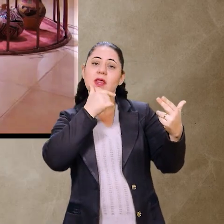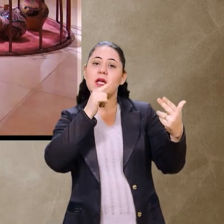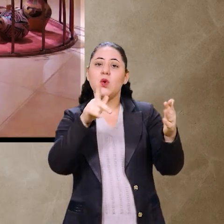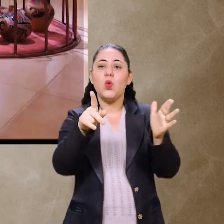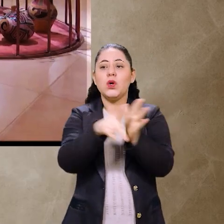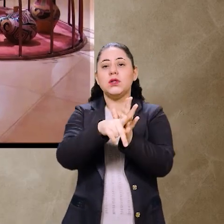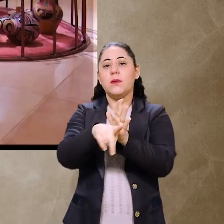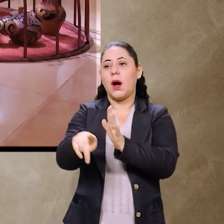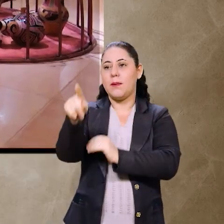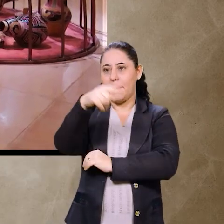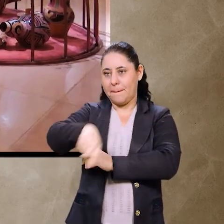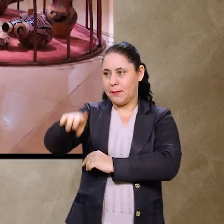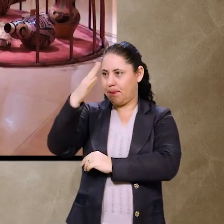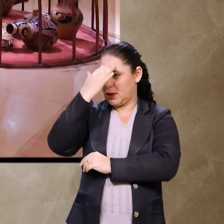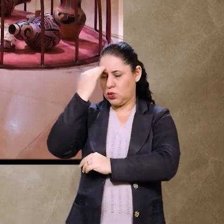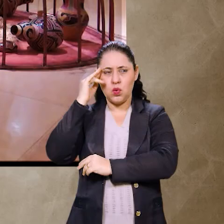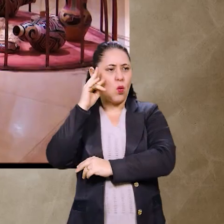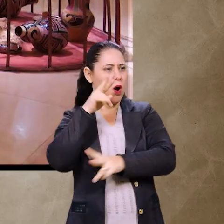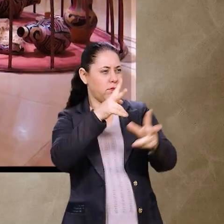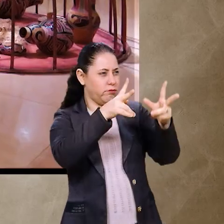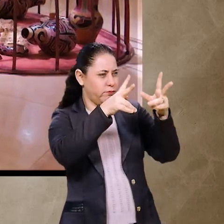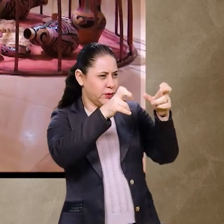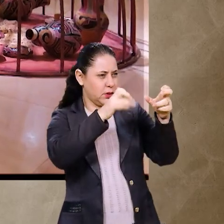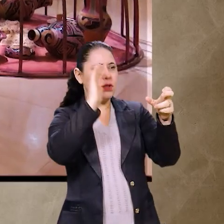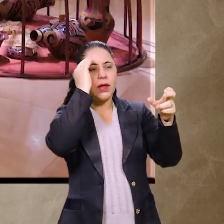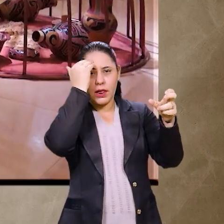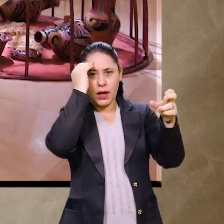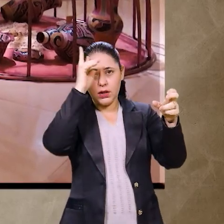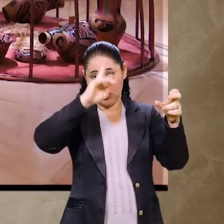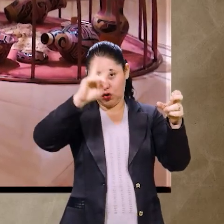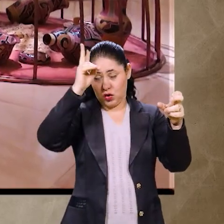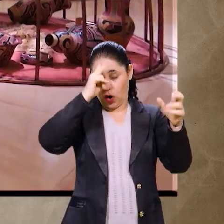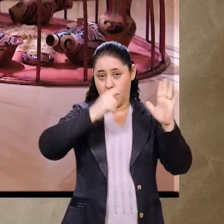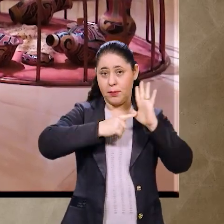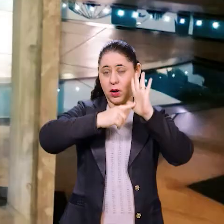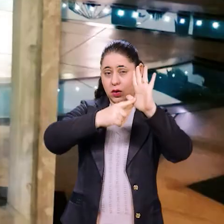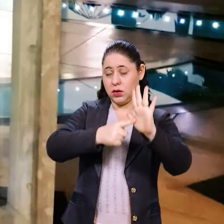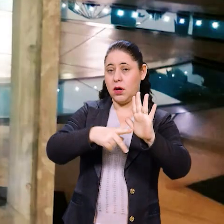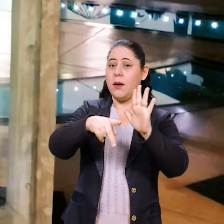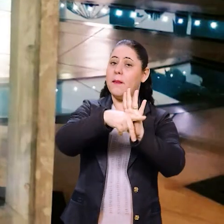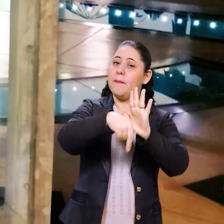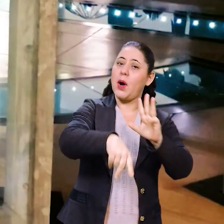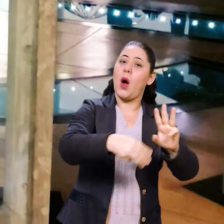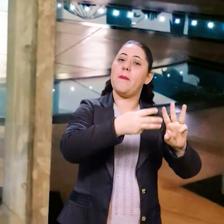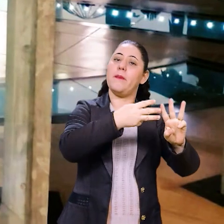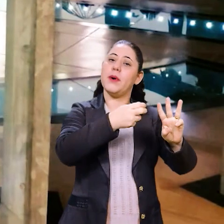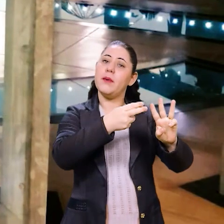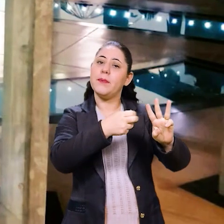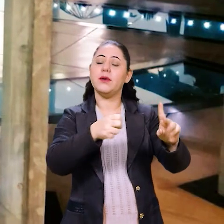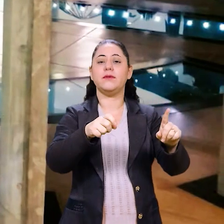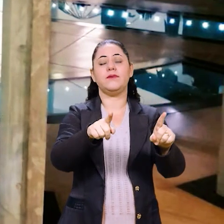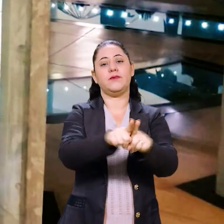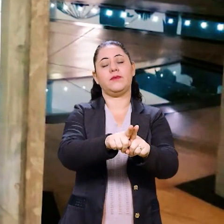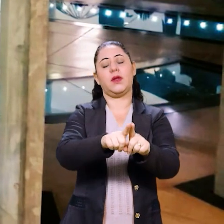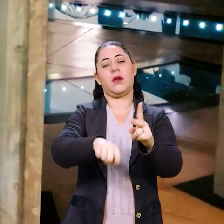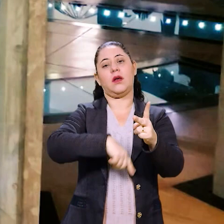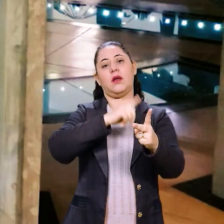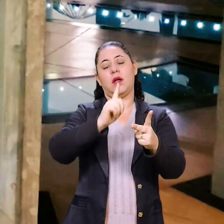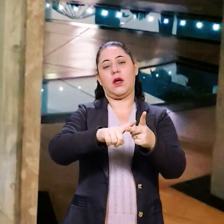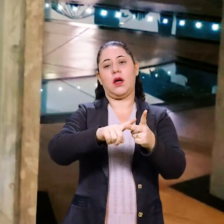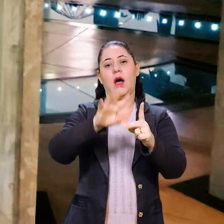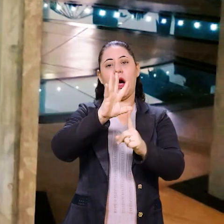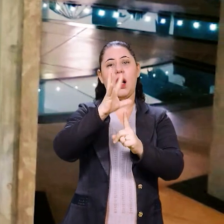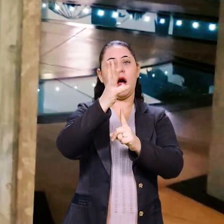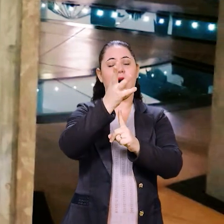linguagem para que aquele público entenda sobre a história, né? Então, seja a história dos povos originários, seja a história